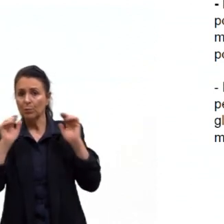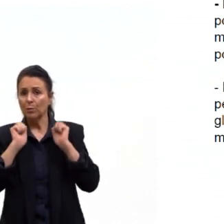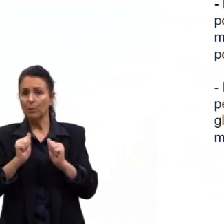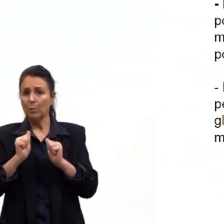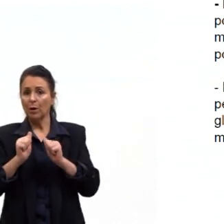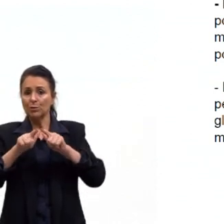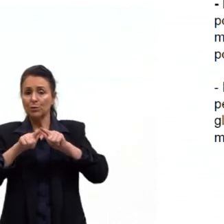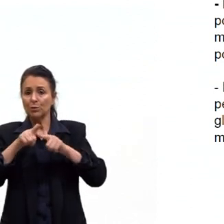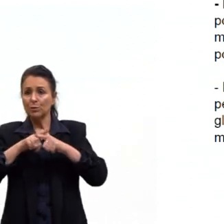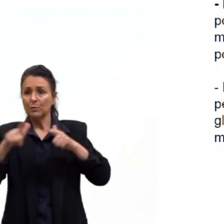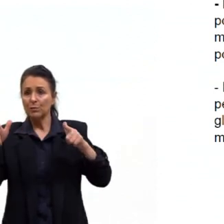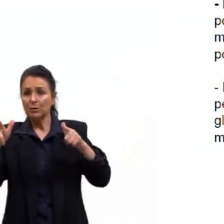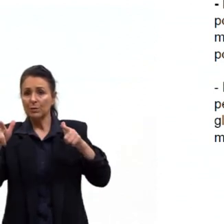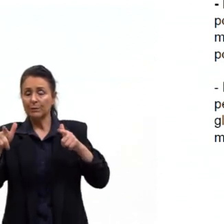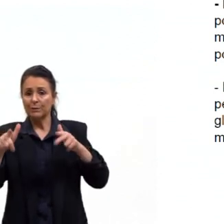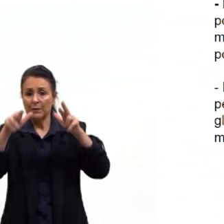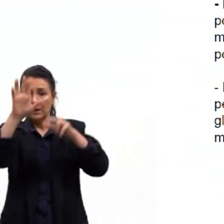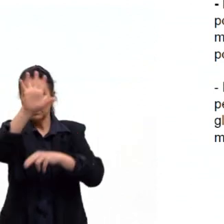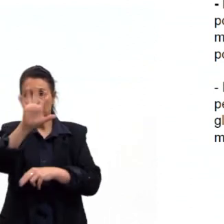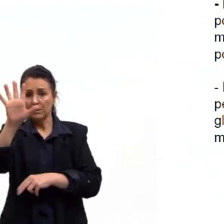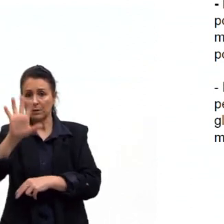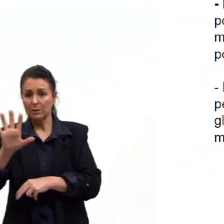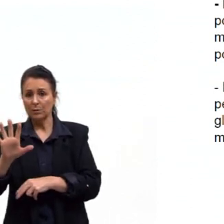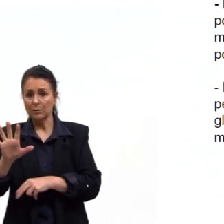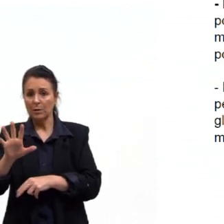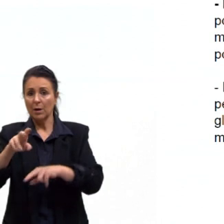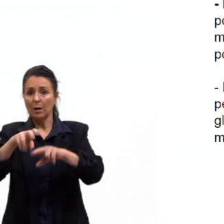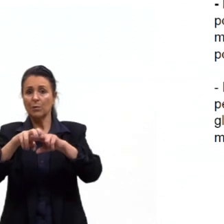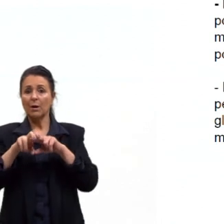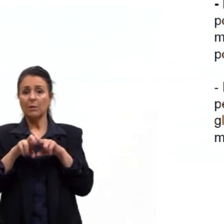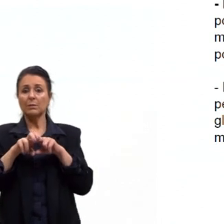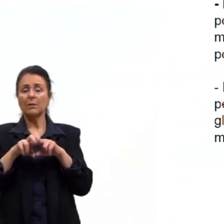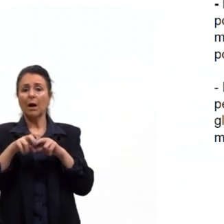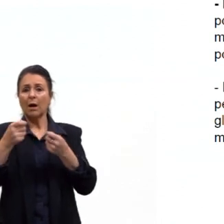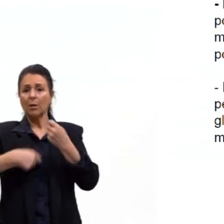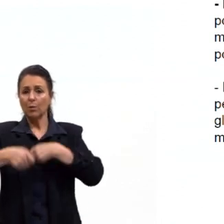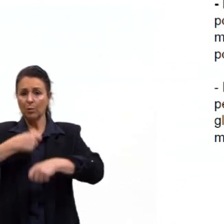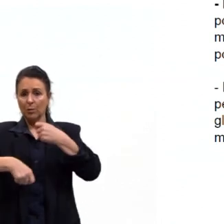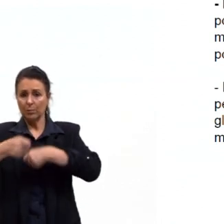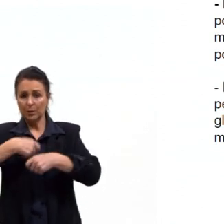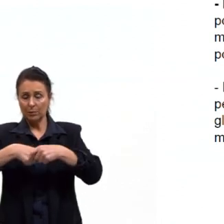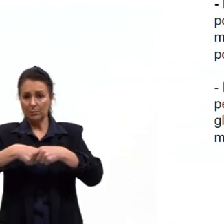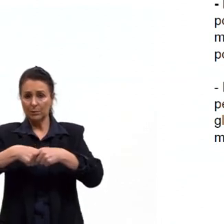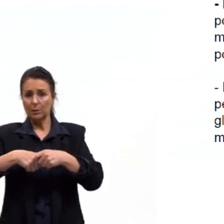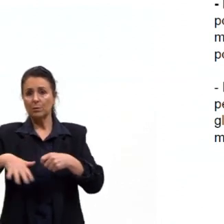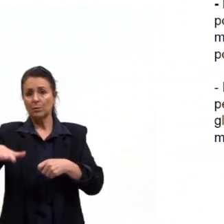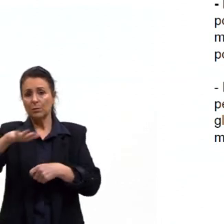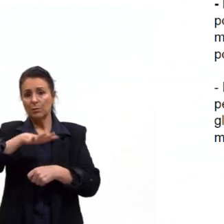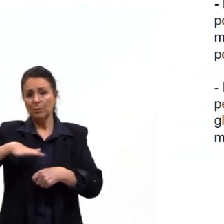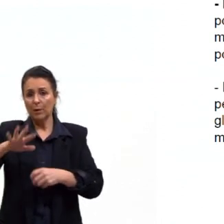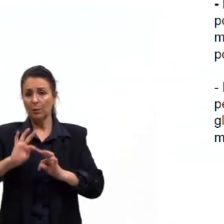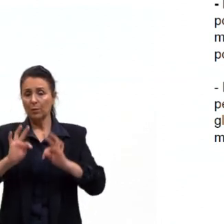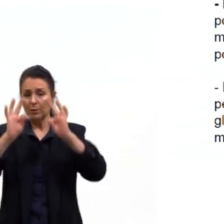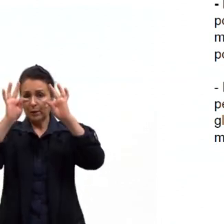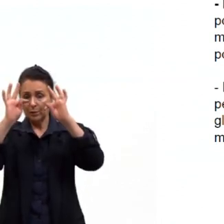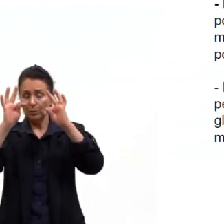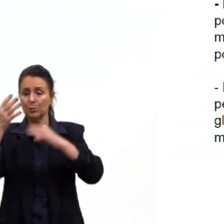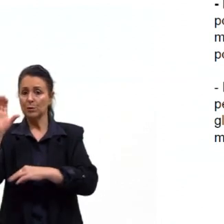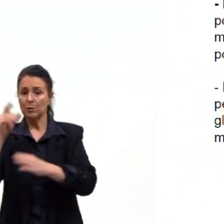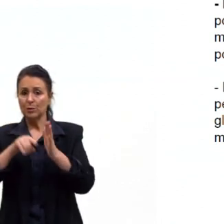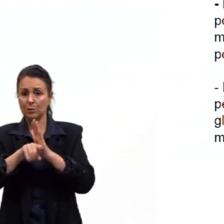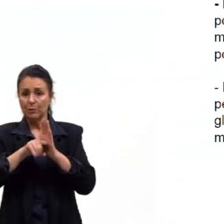dividir as regiões por essa questão Econômica né por essa questão do Meio técnico-científico informacional E